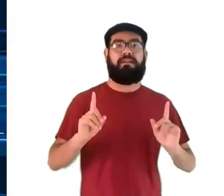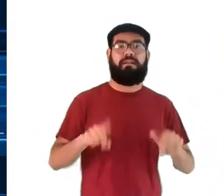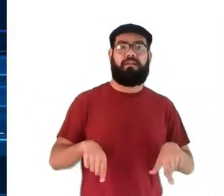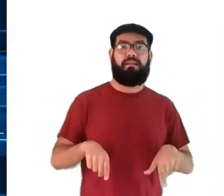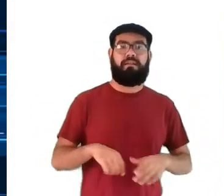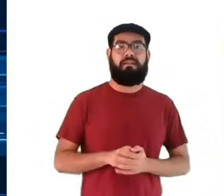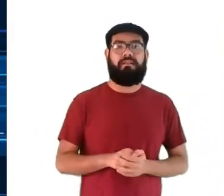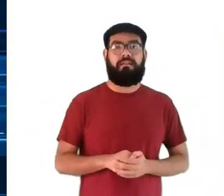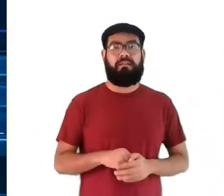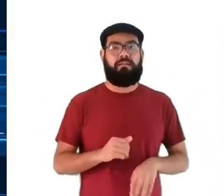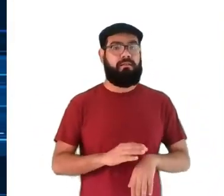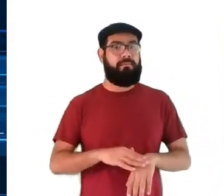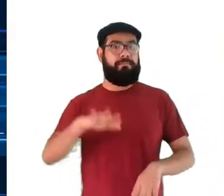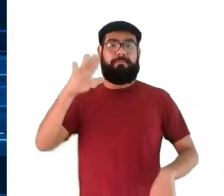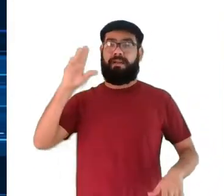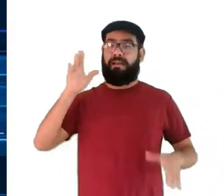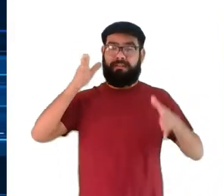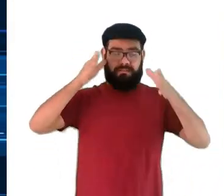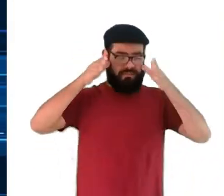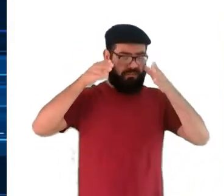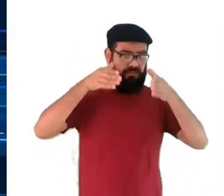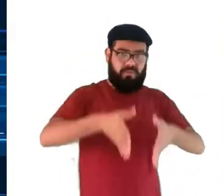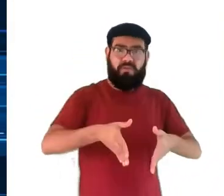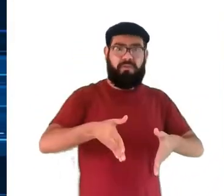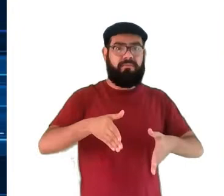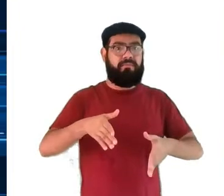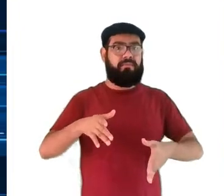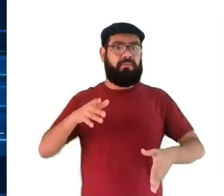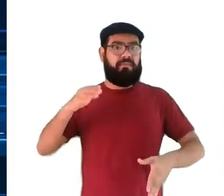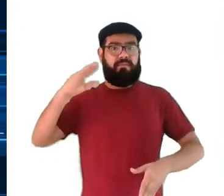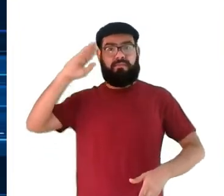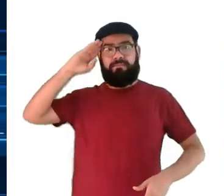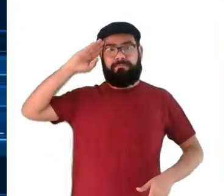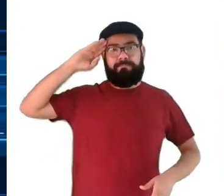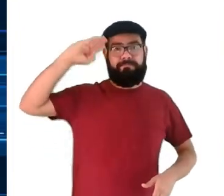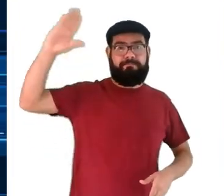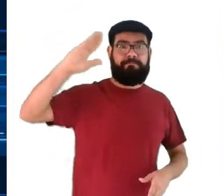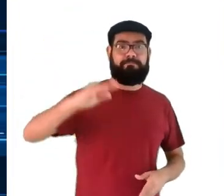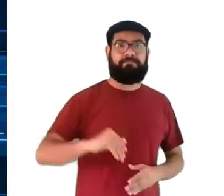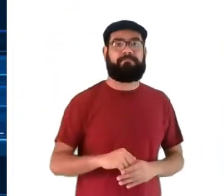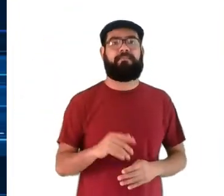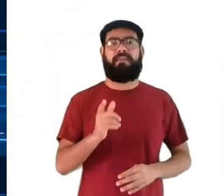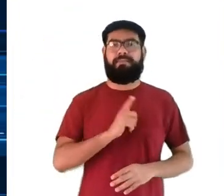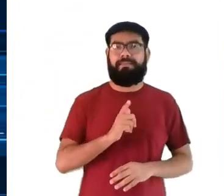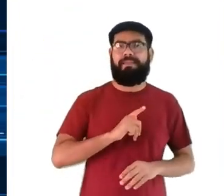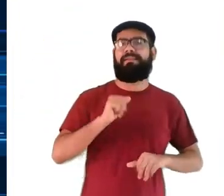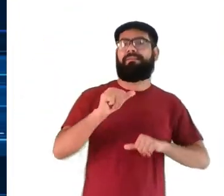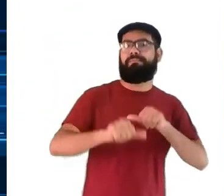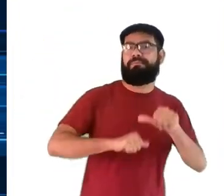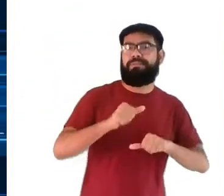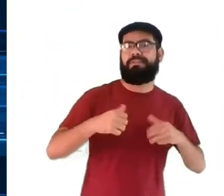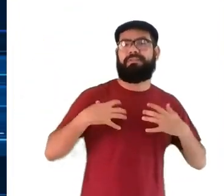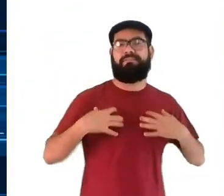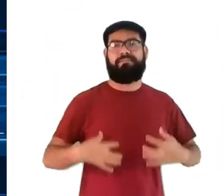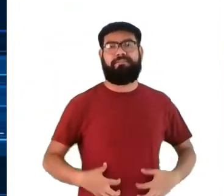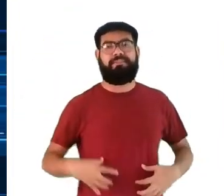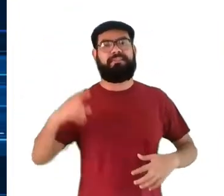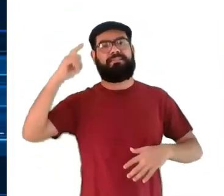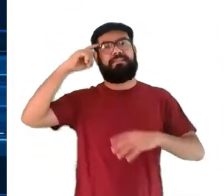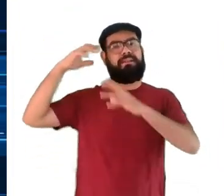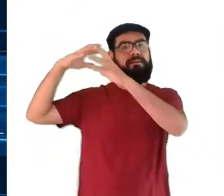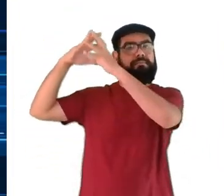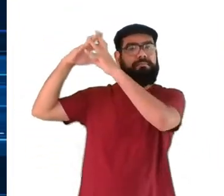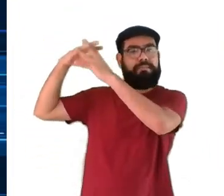mais óbvias que tem, né? Nós sabemos que tem mudanças físicas, psicológicas,